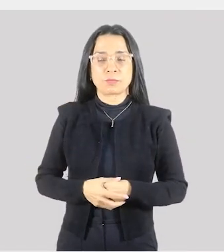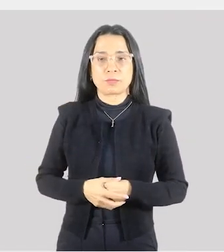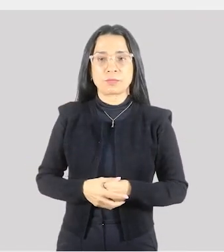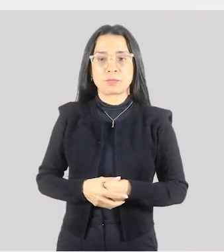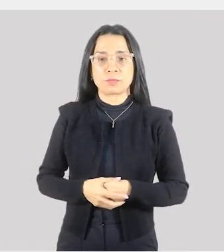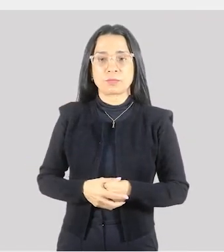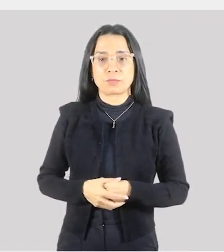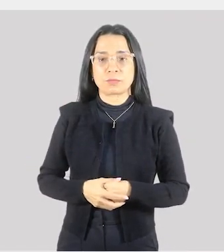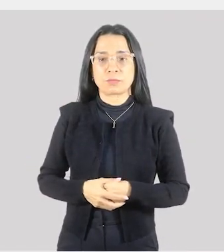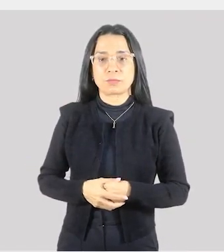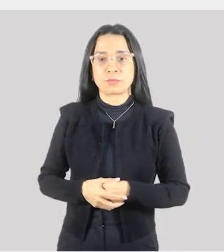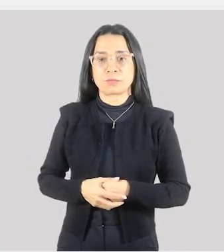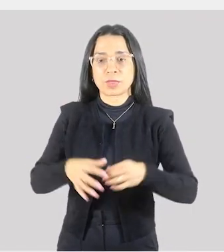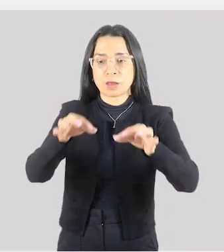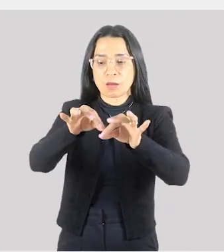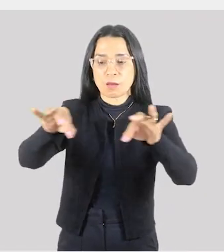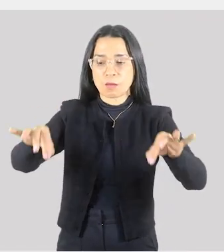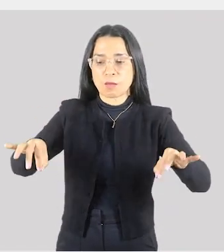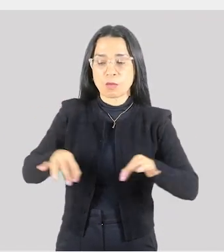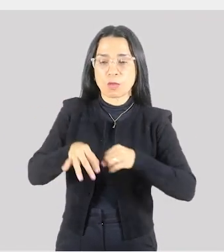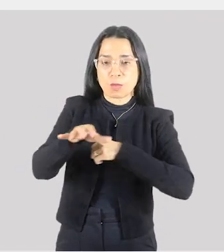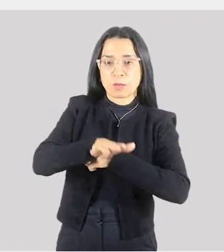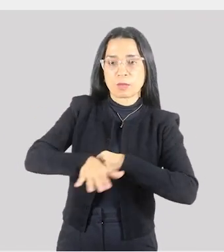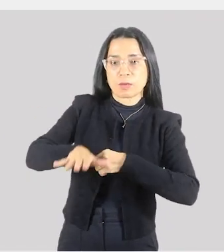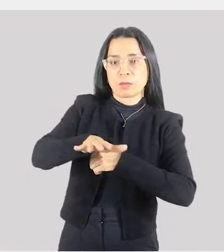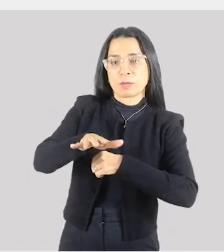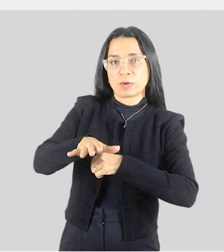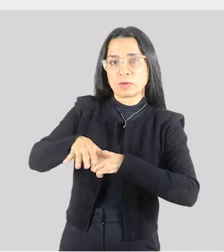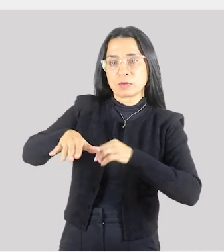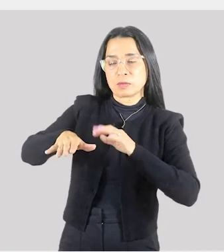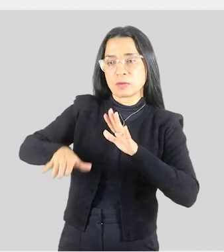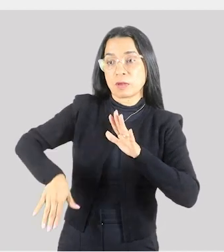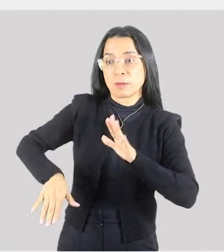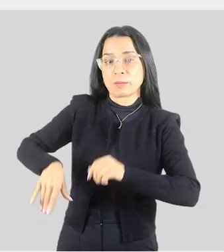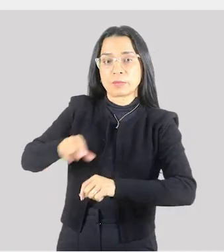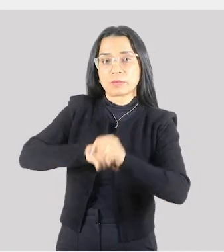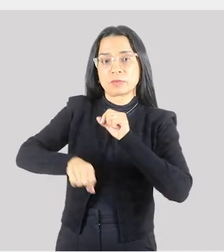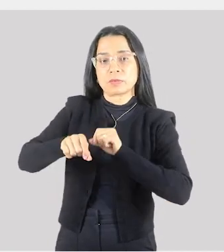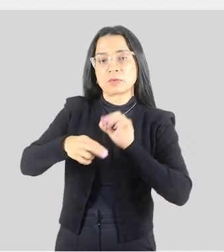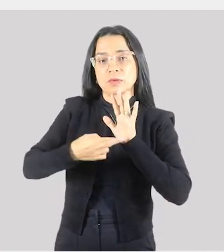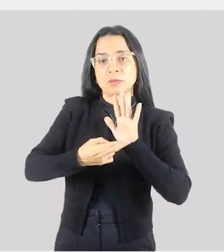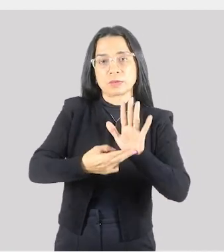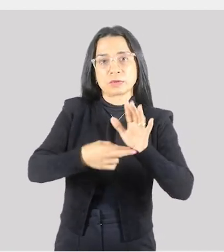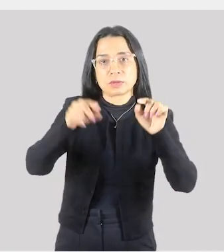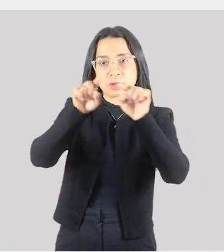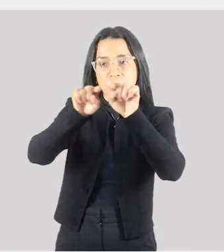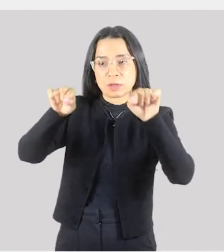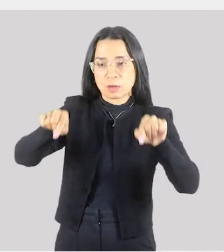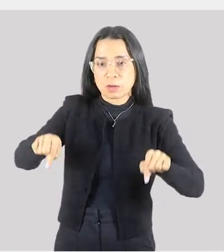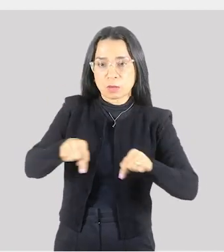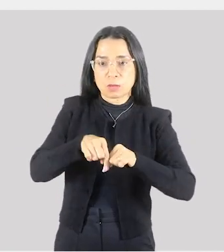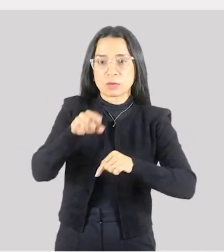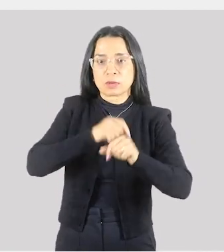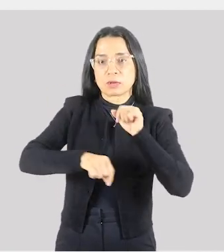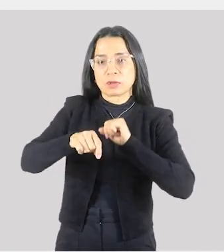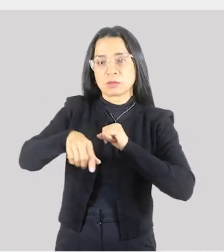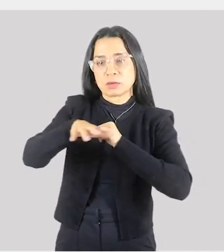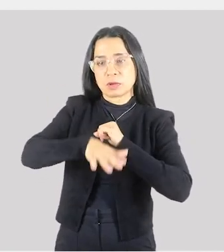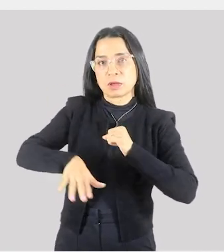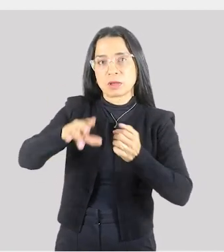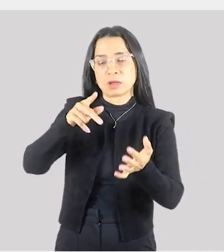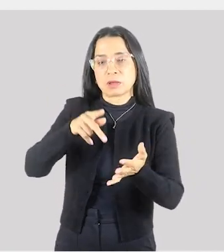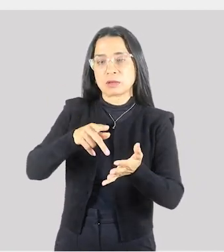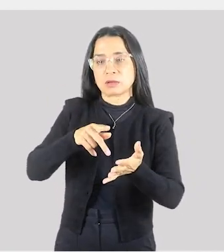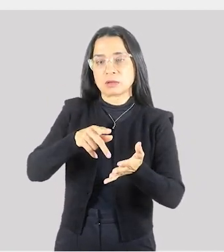planta baixa de um clube, a piscina é representada por um quadrado, cuja área real